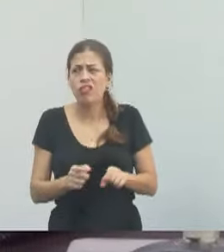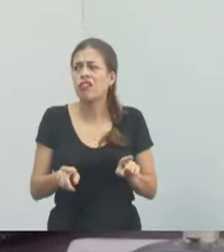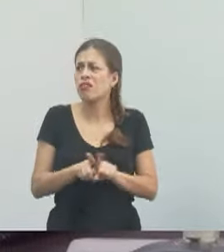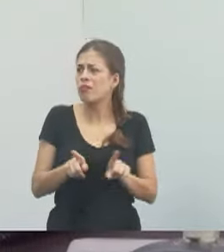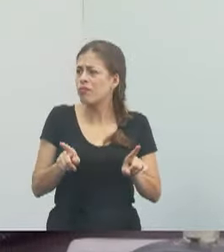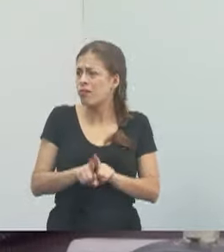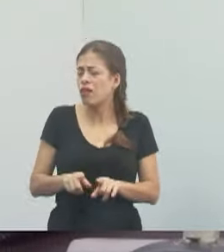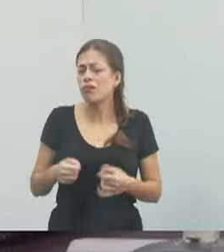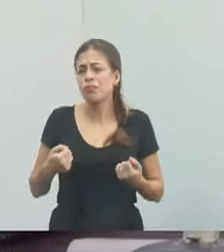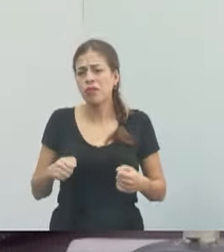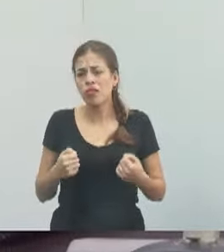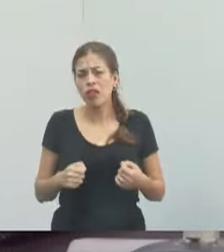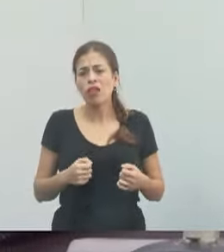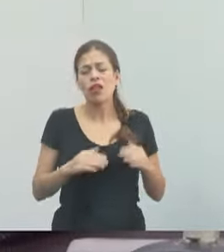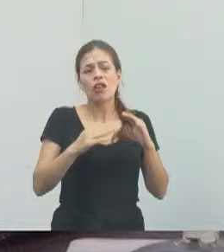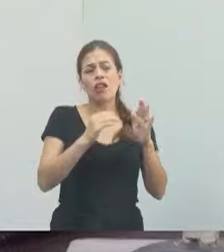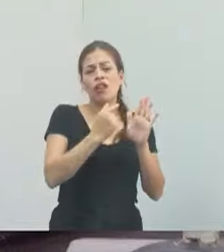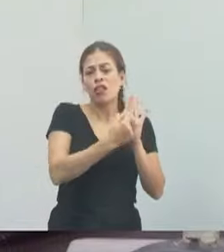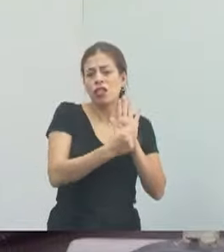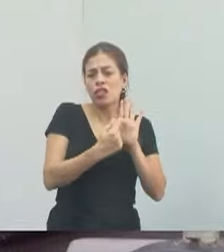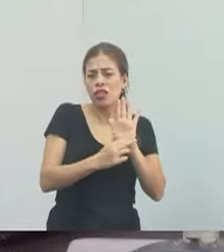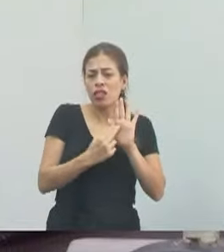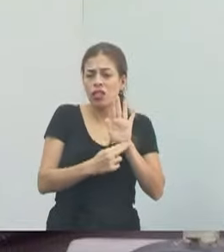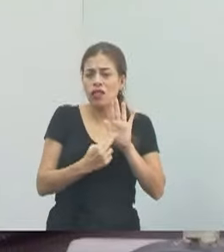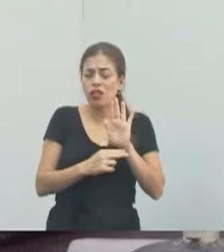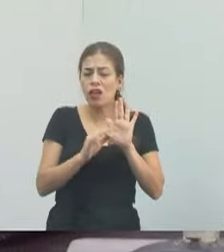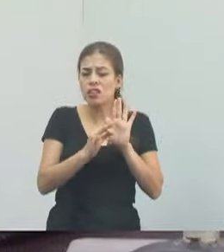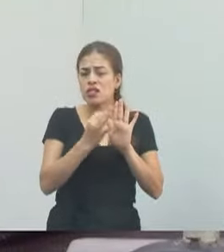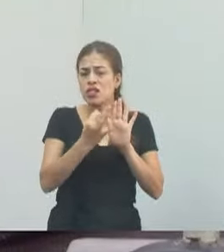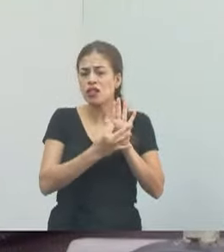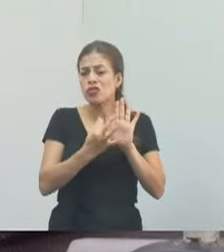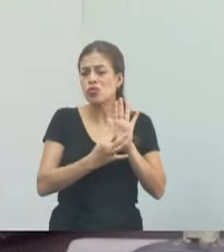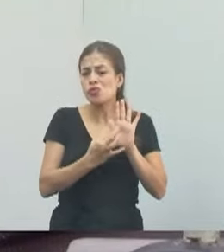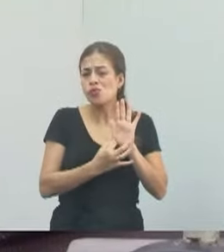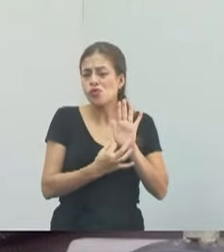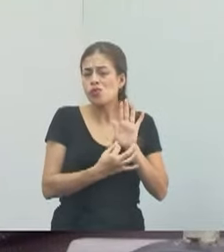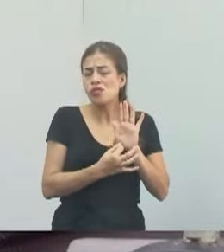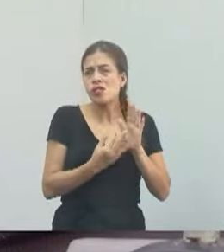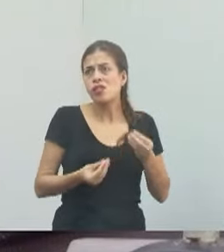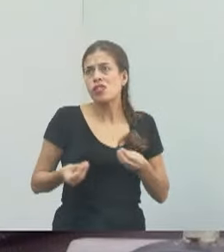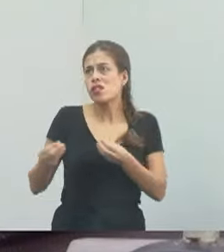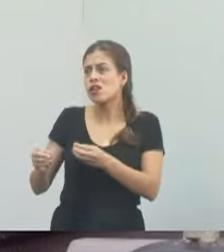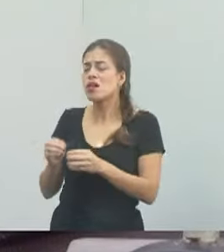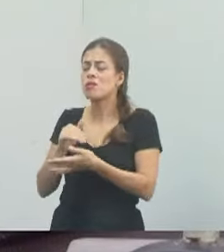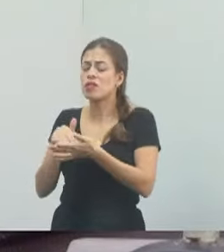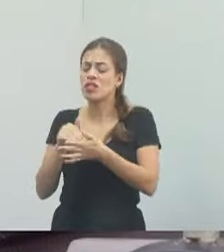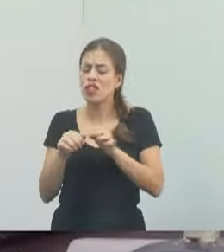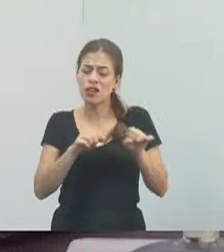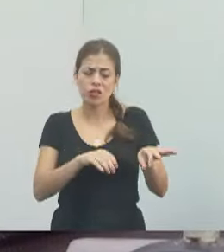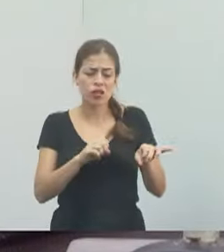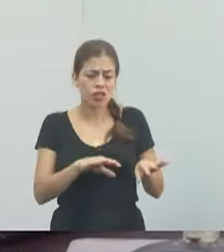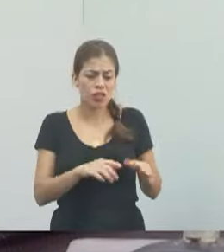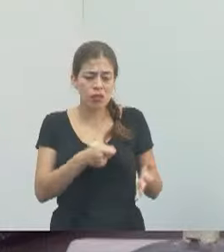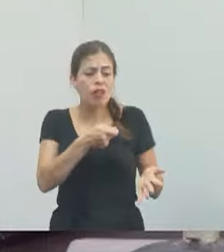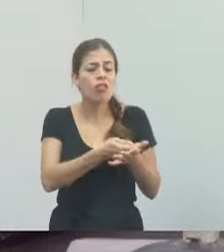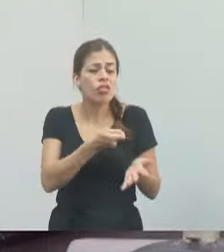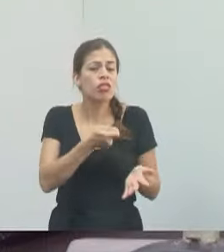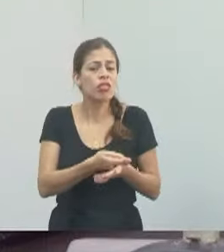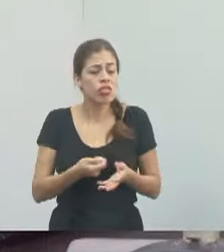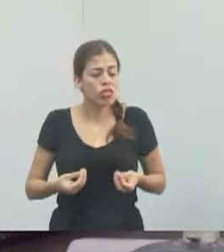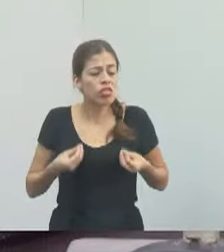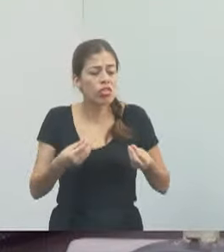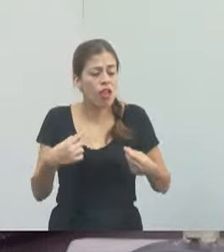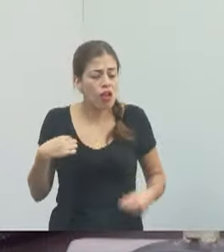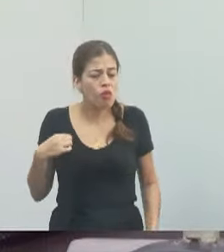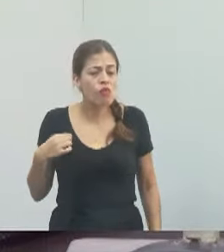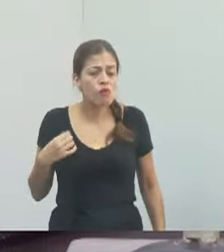fazer baixo assinado entregar pra secretária de educação para exigir simplesmente a entrega